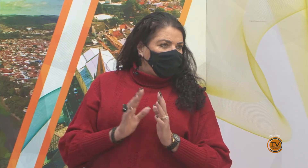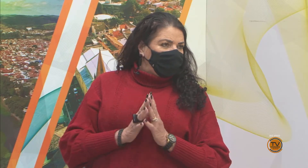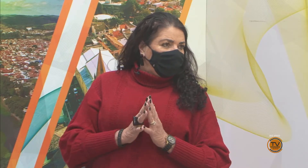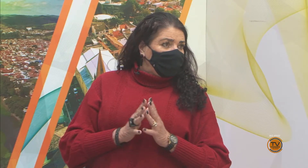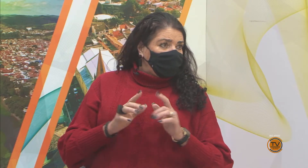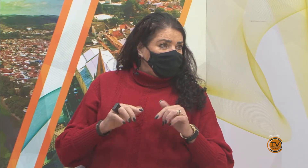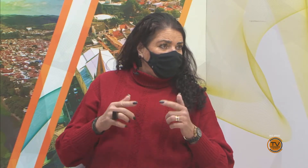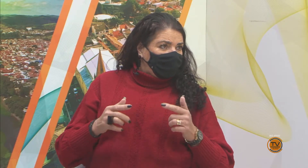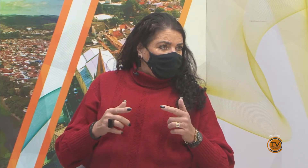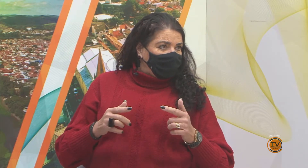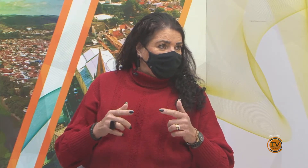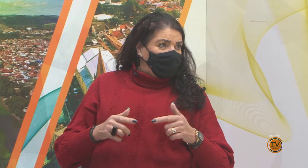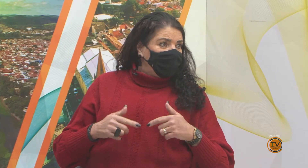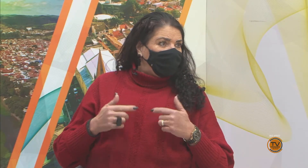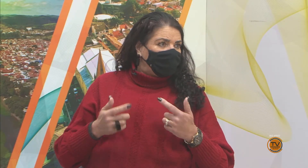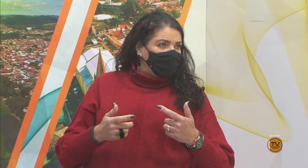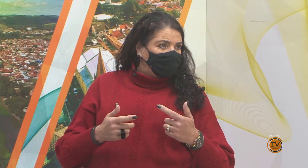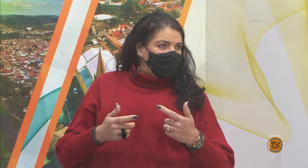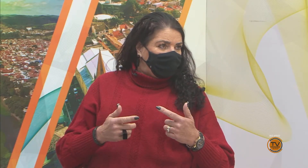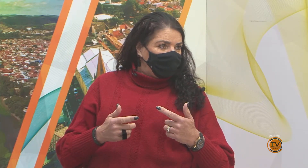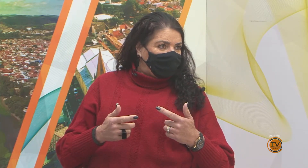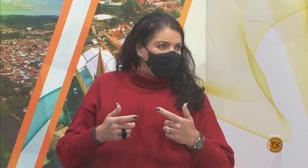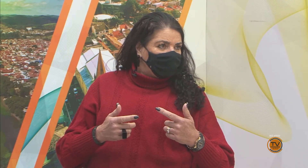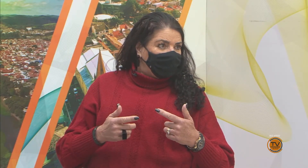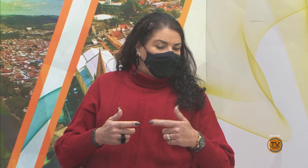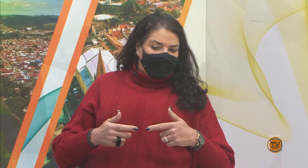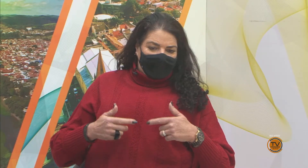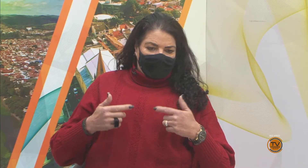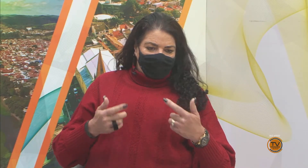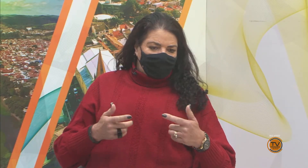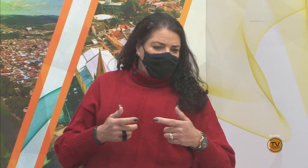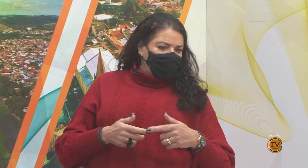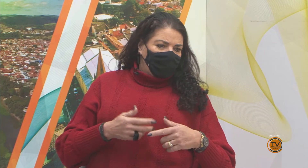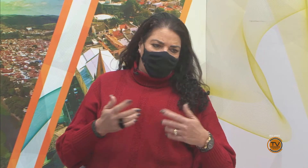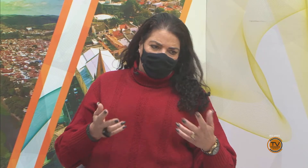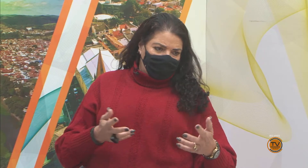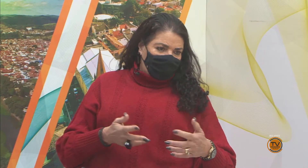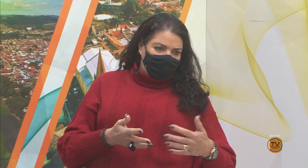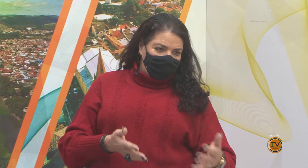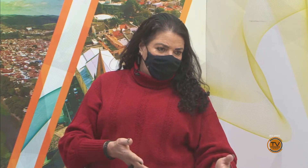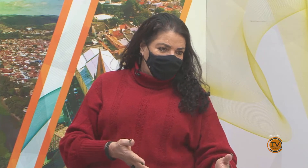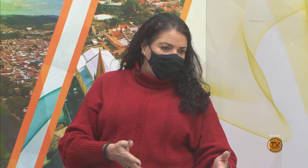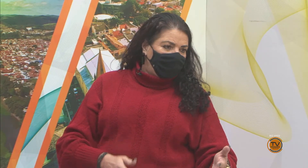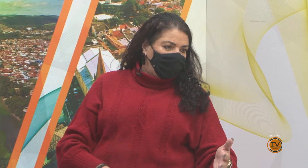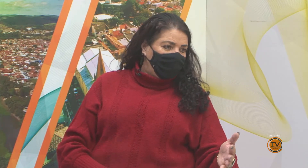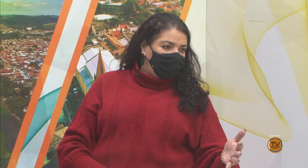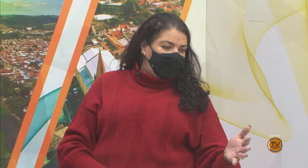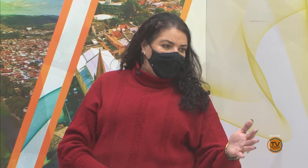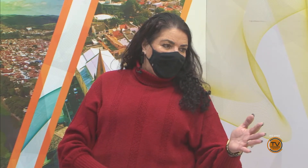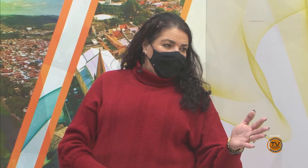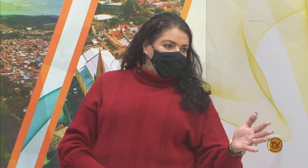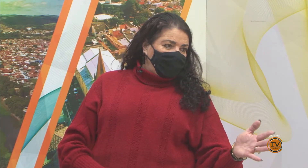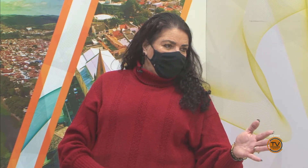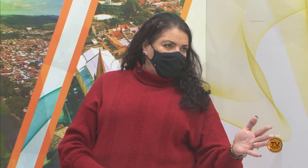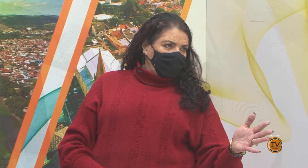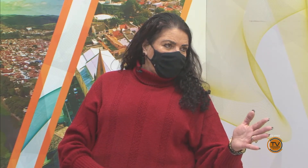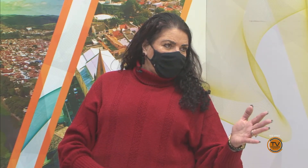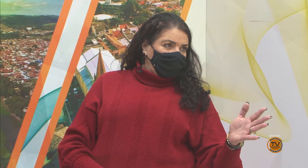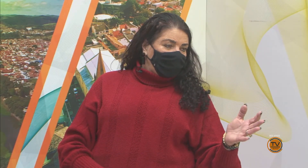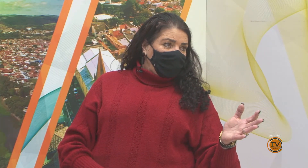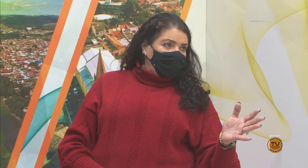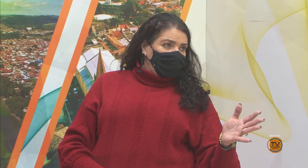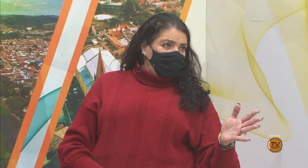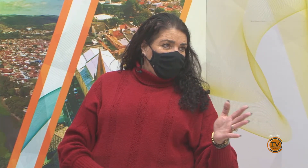manipulando direito aquele alimento. Pelo contrário, ele é educativo, ela é educativa. Ela faz, como vai fazer, por exemplo, amanhã,